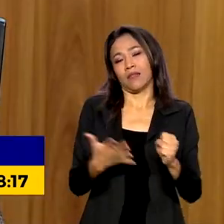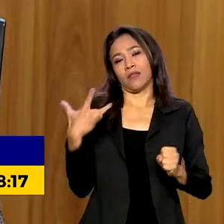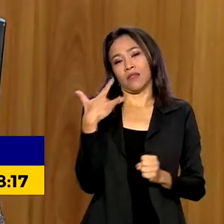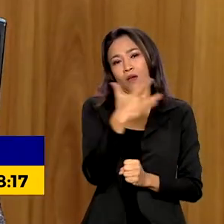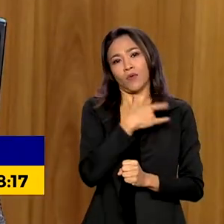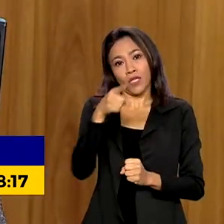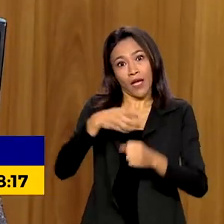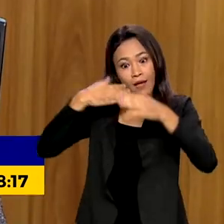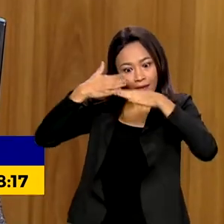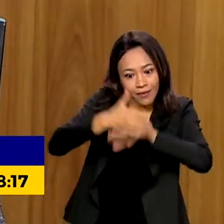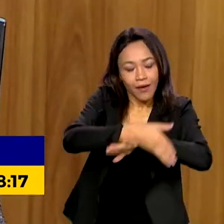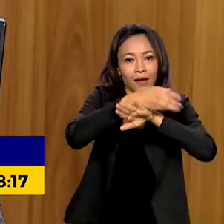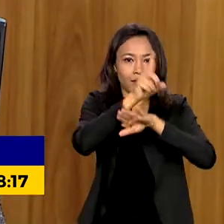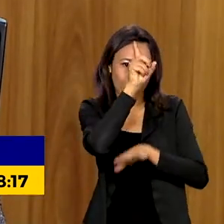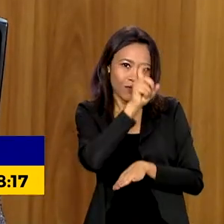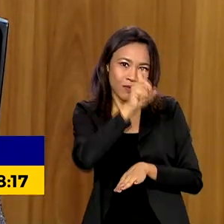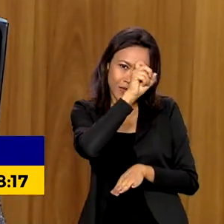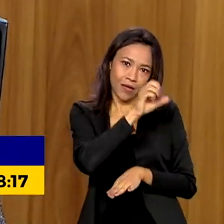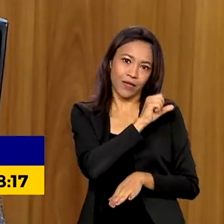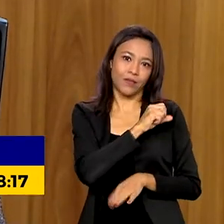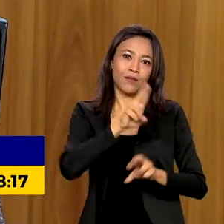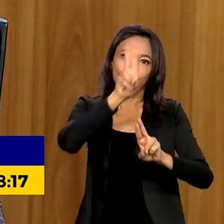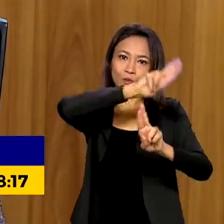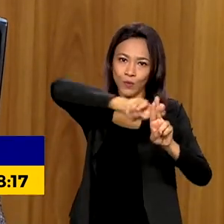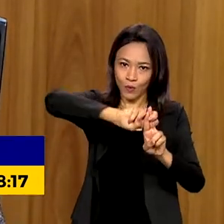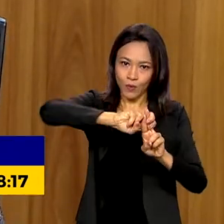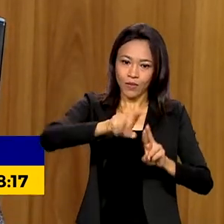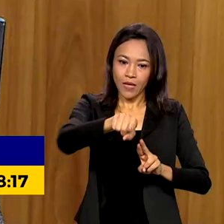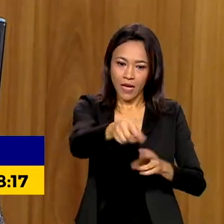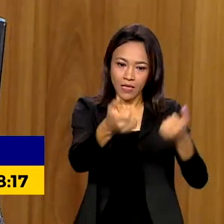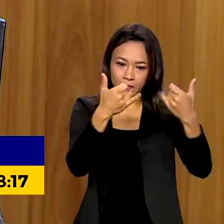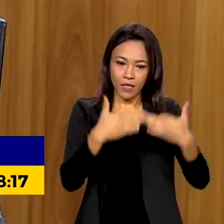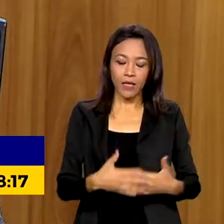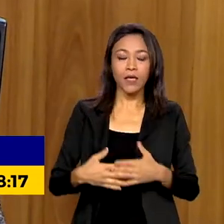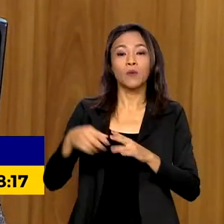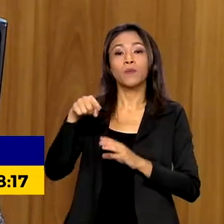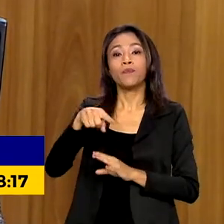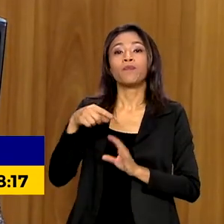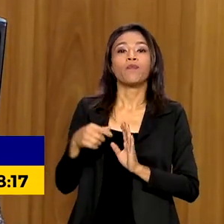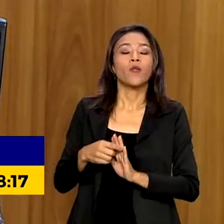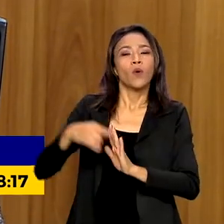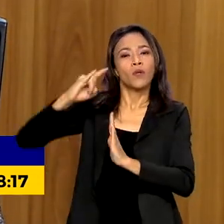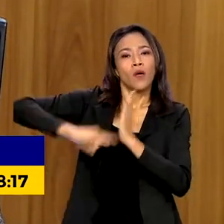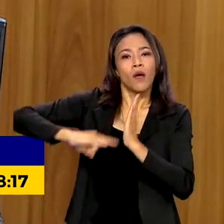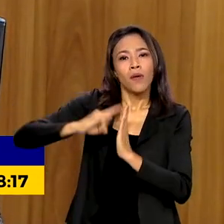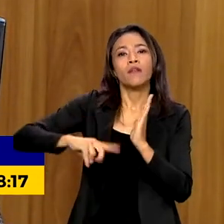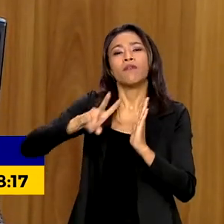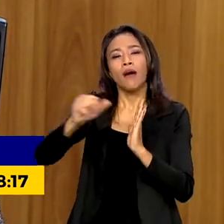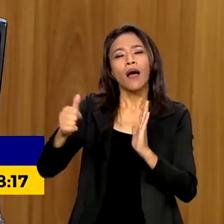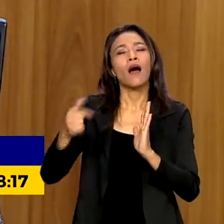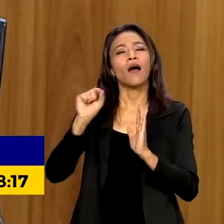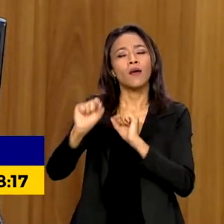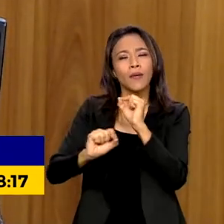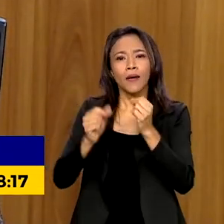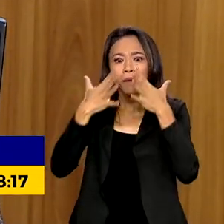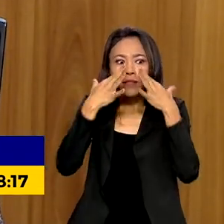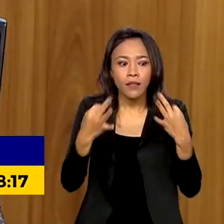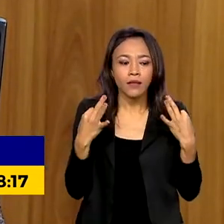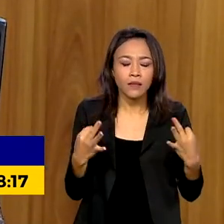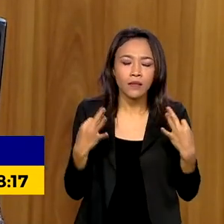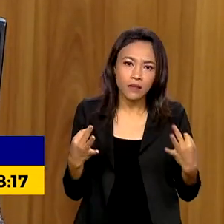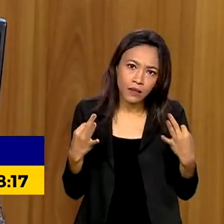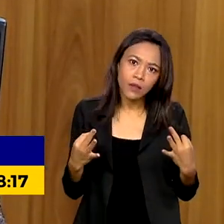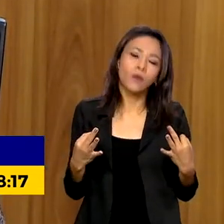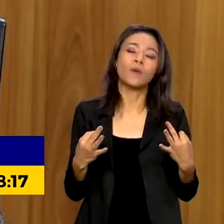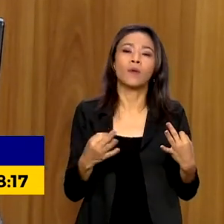entrada do SUS. Uma atenção primária resolutiva vai contribuir muito para a atenção de média e alta complexidade